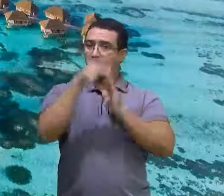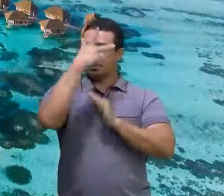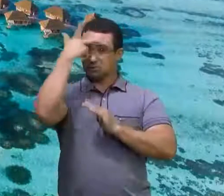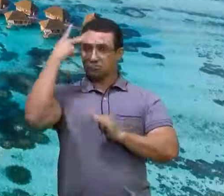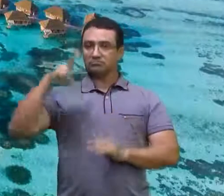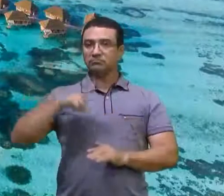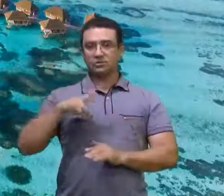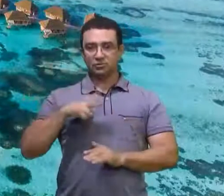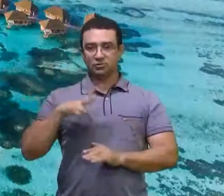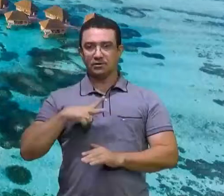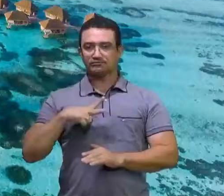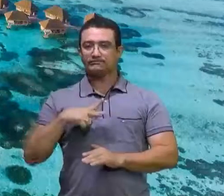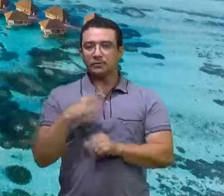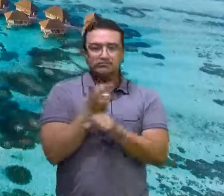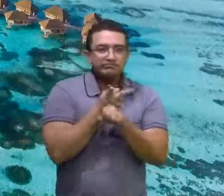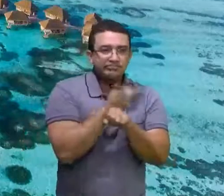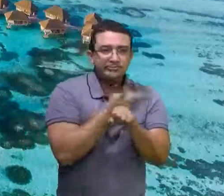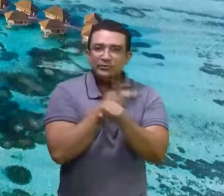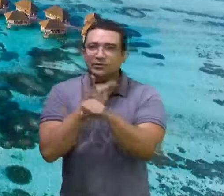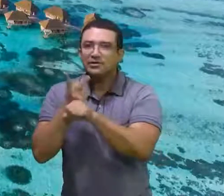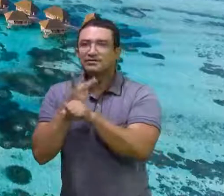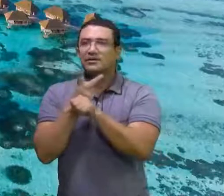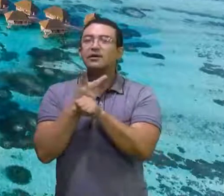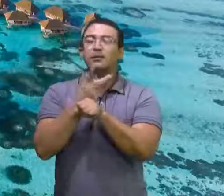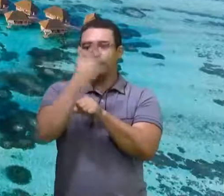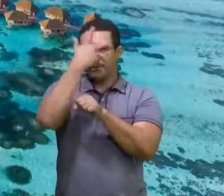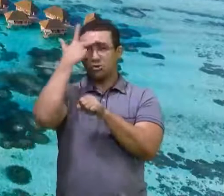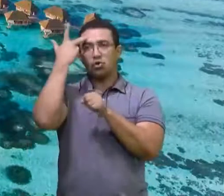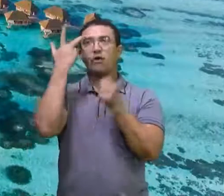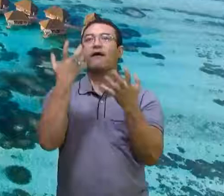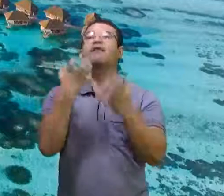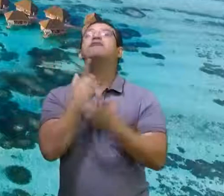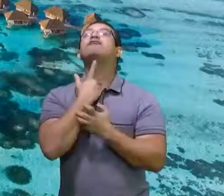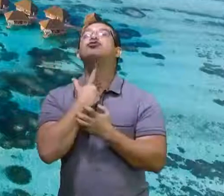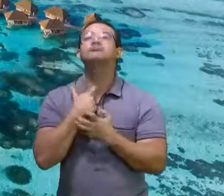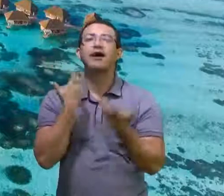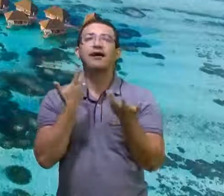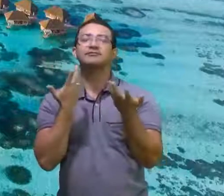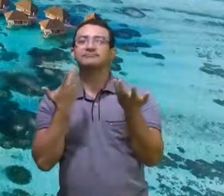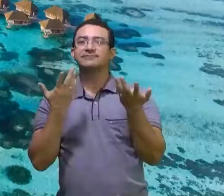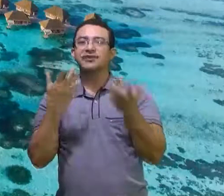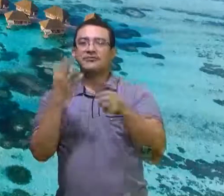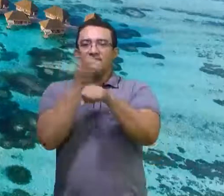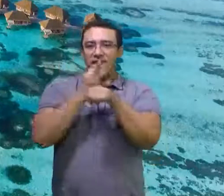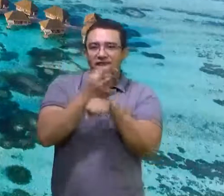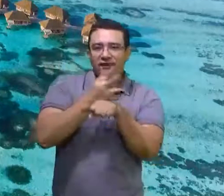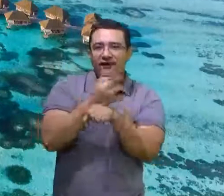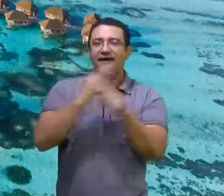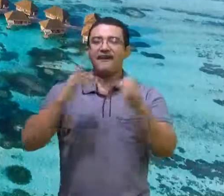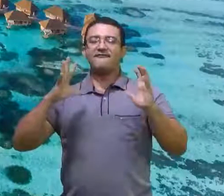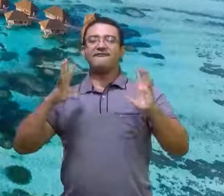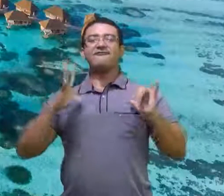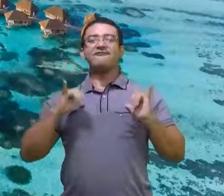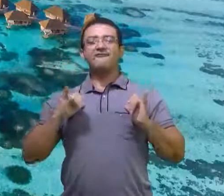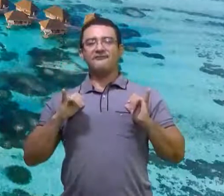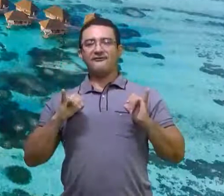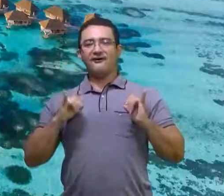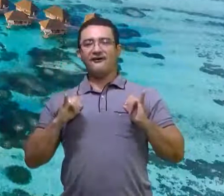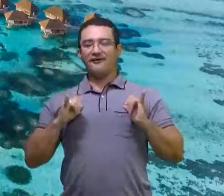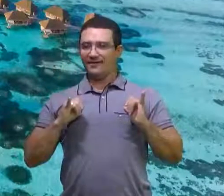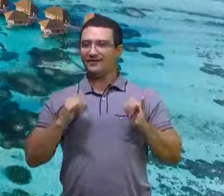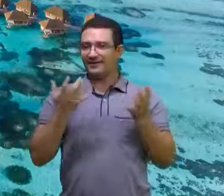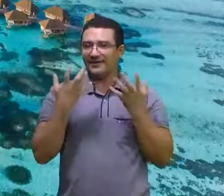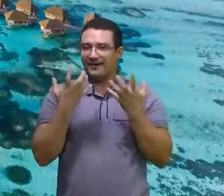muito procuradas, né, para quem quer passar férias nesse cenário paradisíaco, né, ter ali a sua